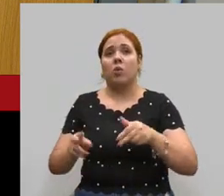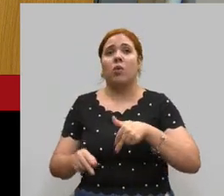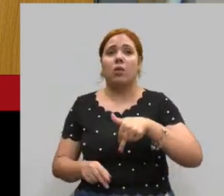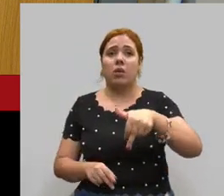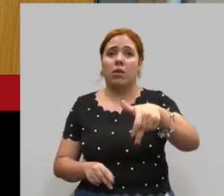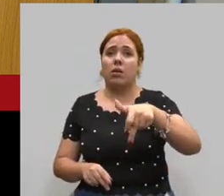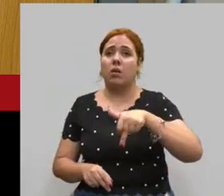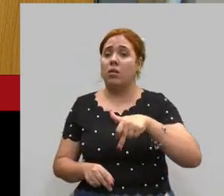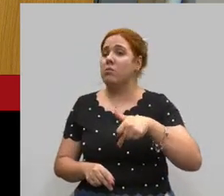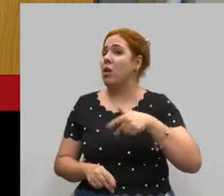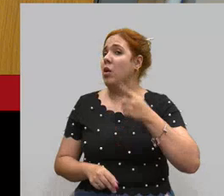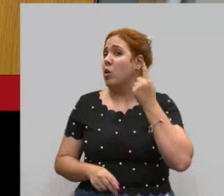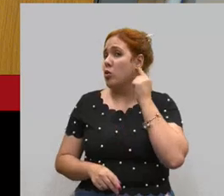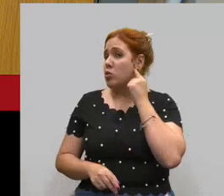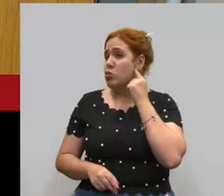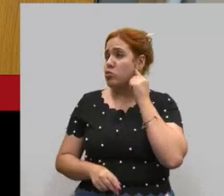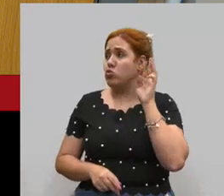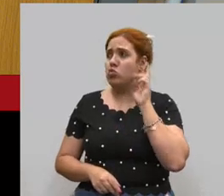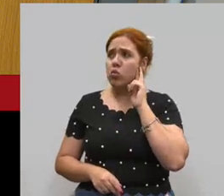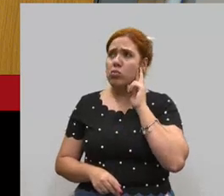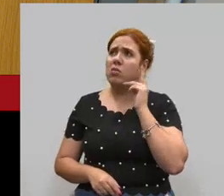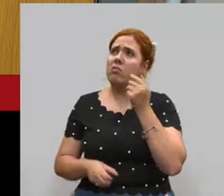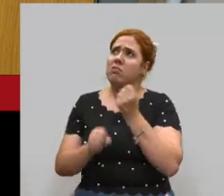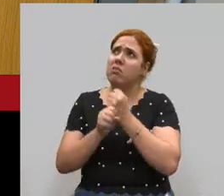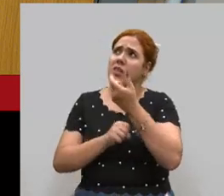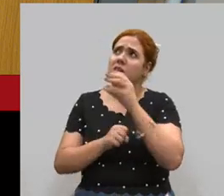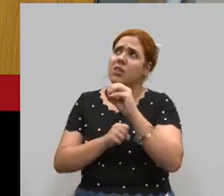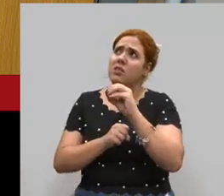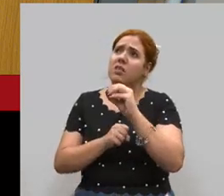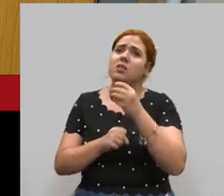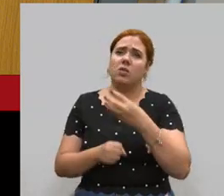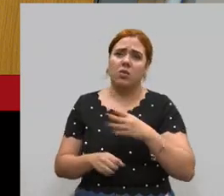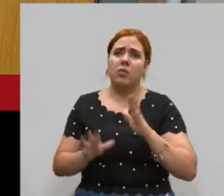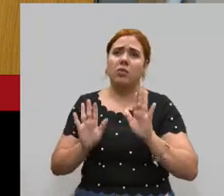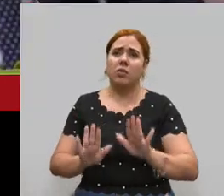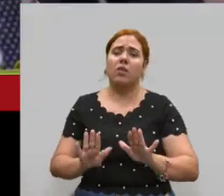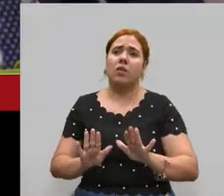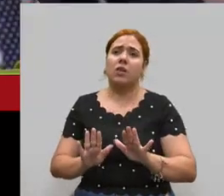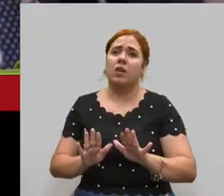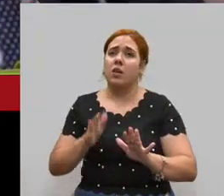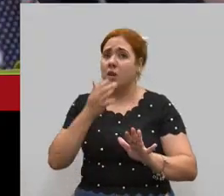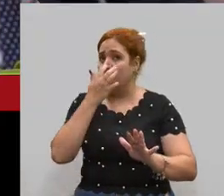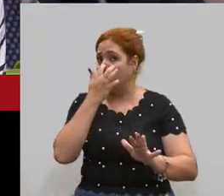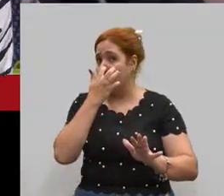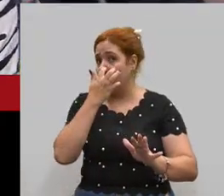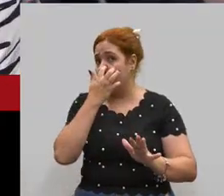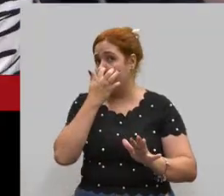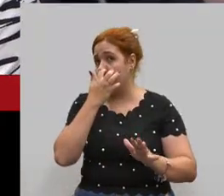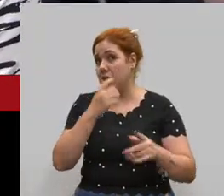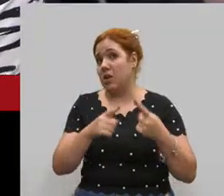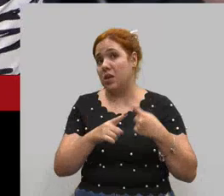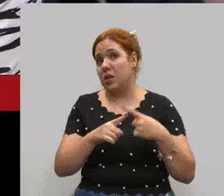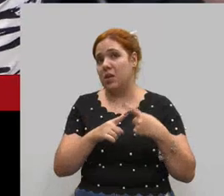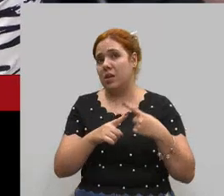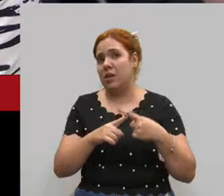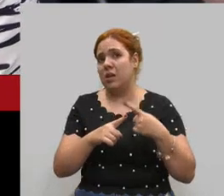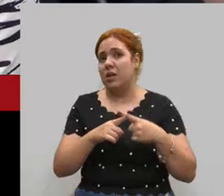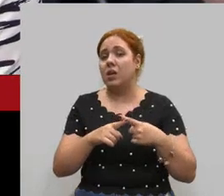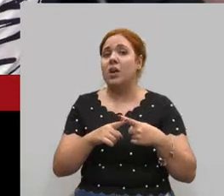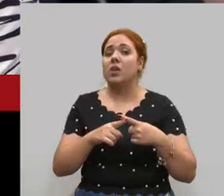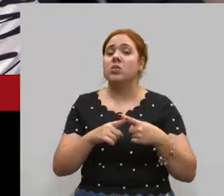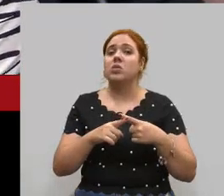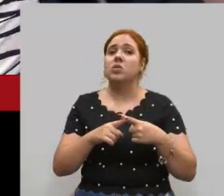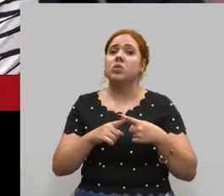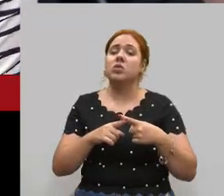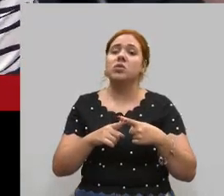surda por 10 anos sem nunca ter deixado de ouvir porque dentro da minha casa eu tinha a minha mãe que ficou cadeirante e eu tive um ex-marido que era surdo